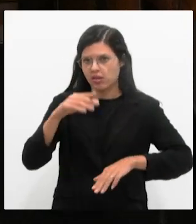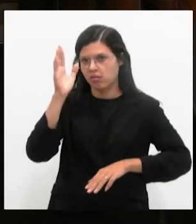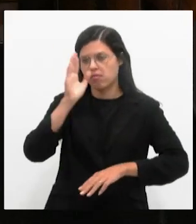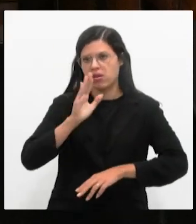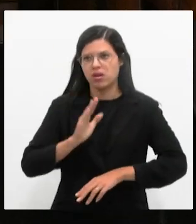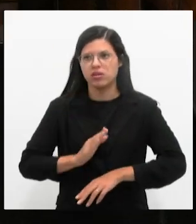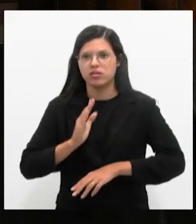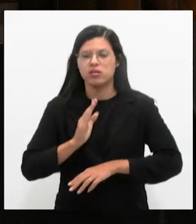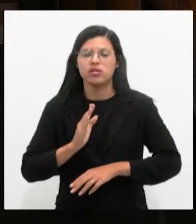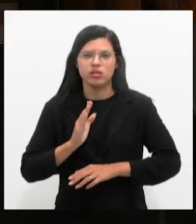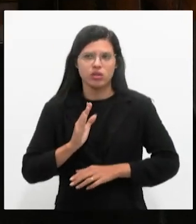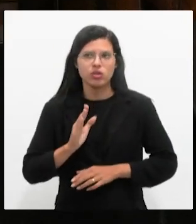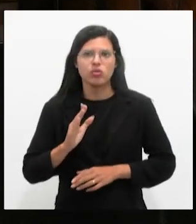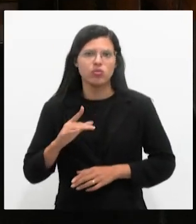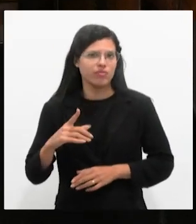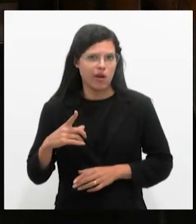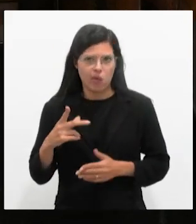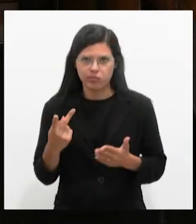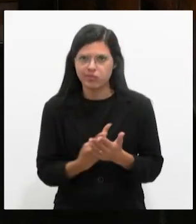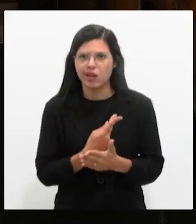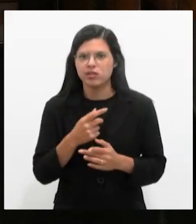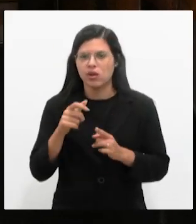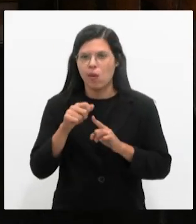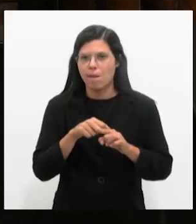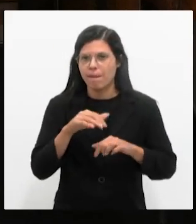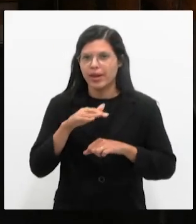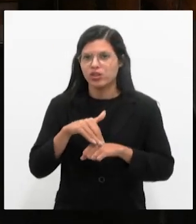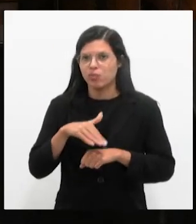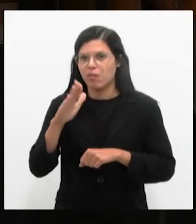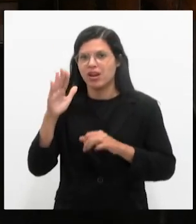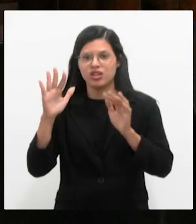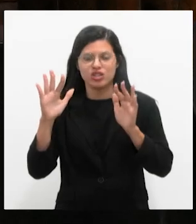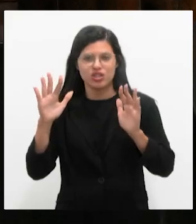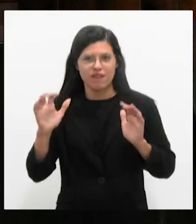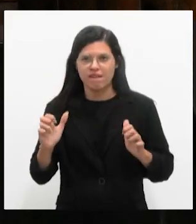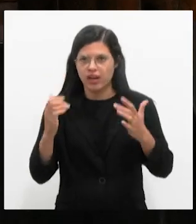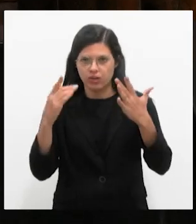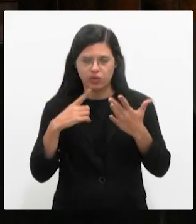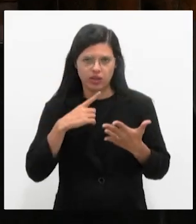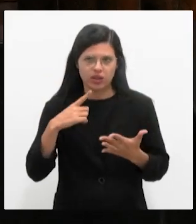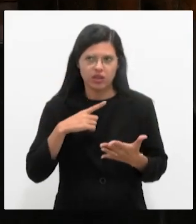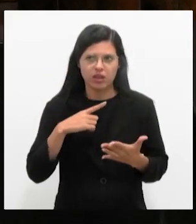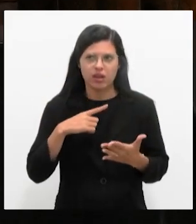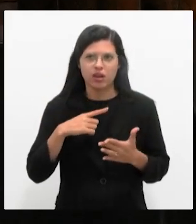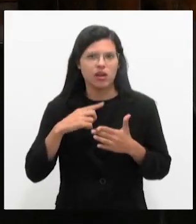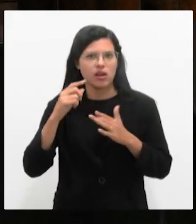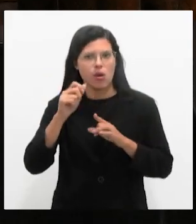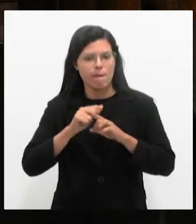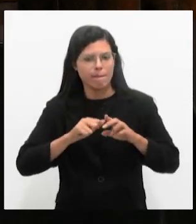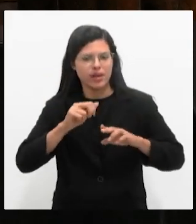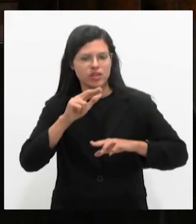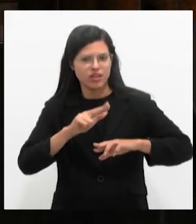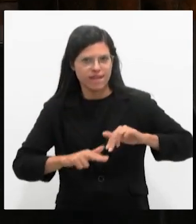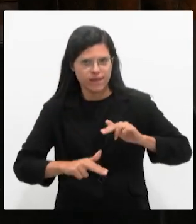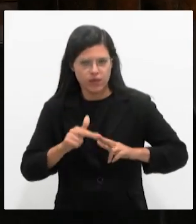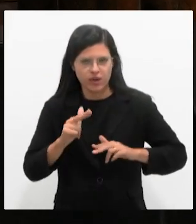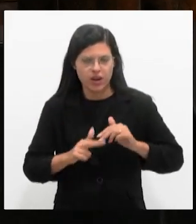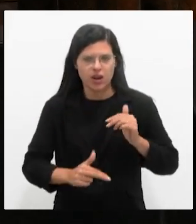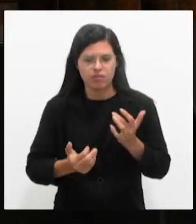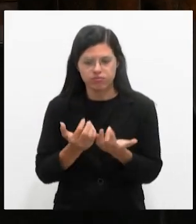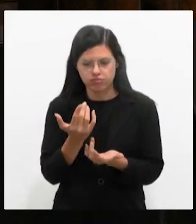muito intensas. É o mês mais festeiro que tem. É o mês das fogueiras.